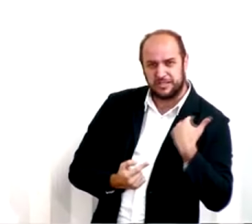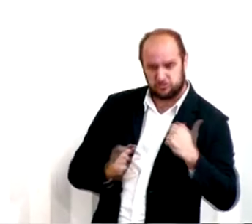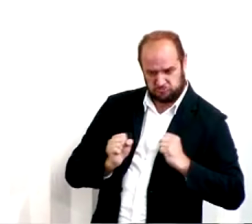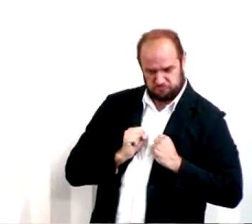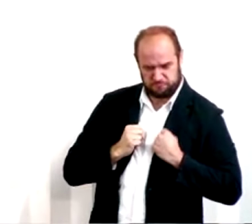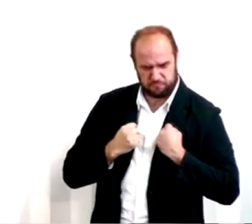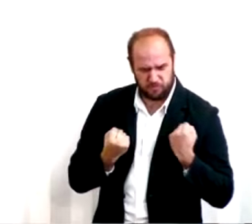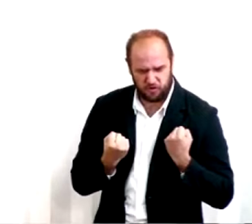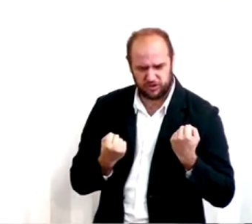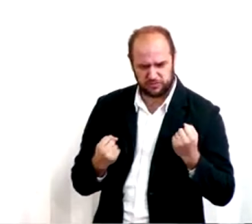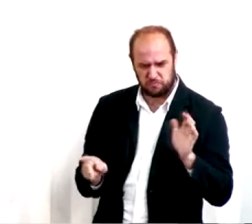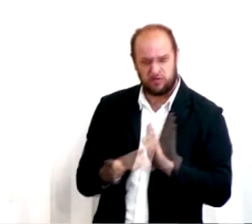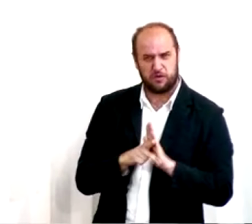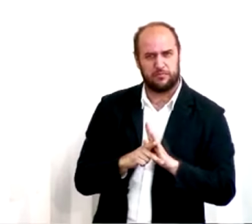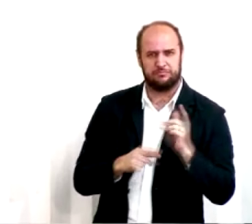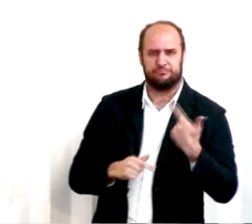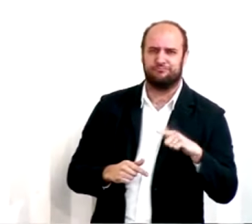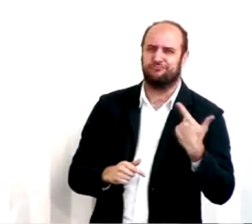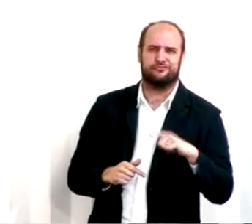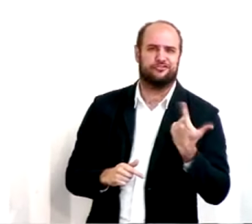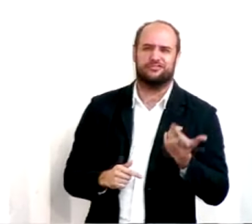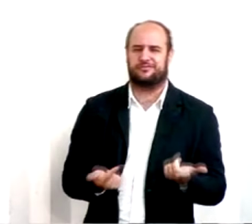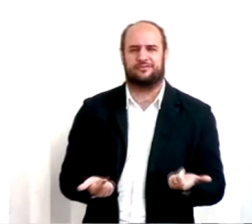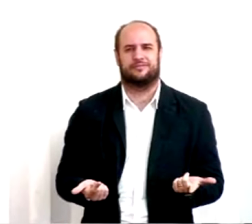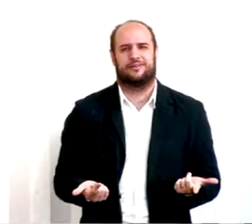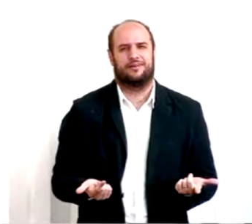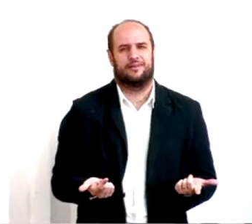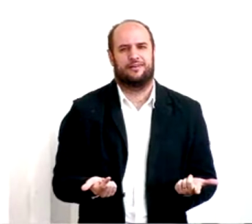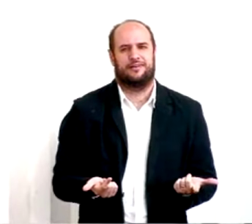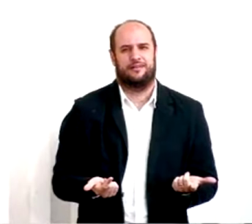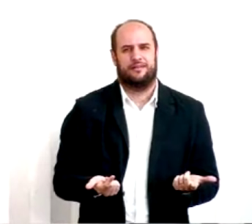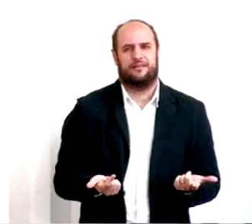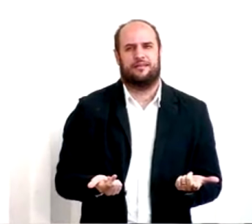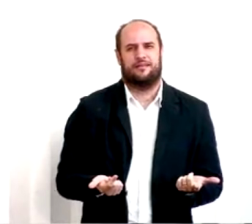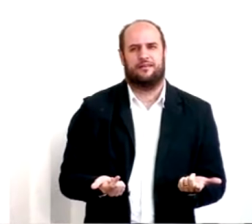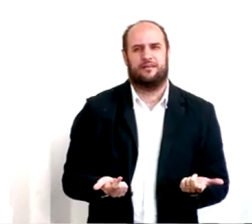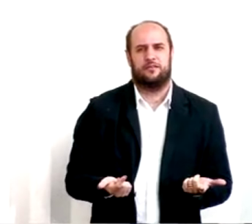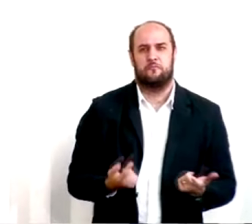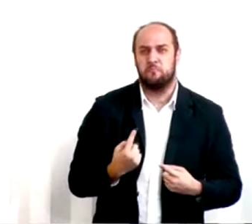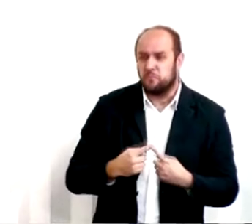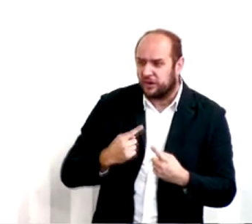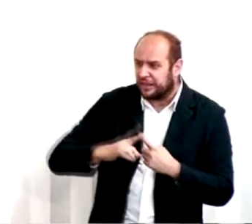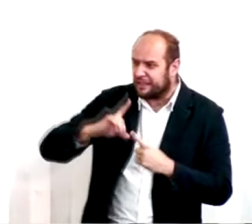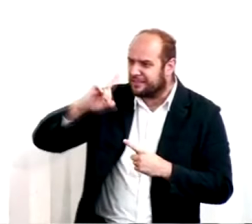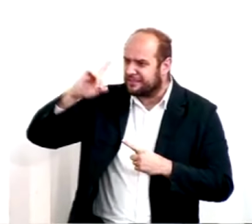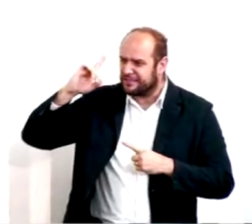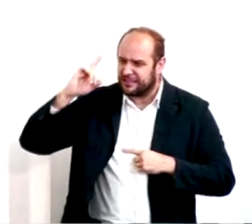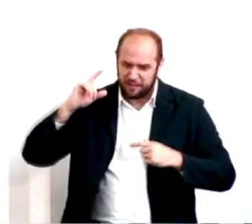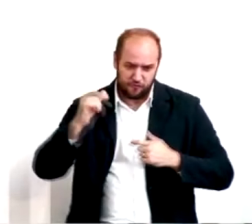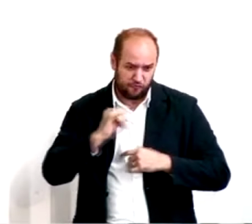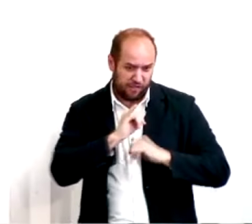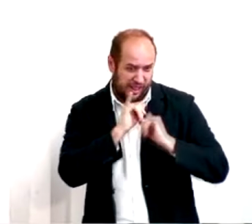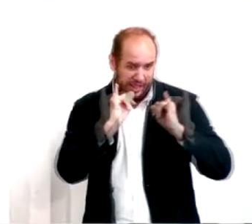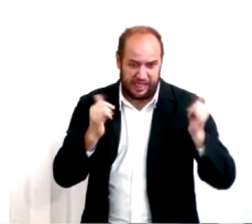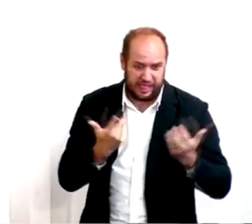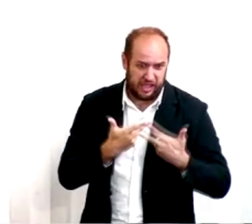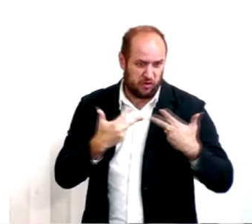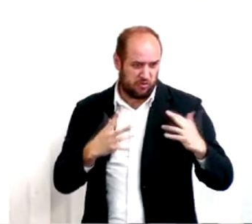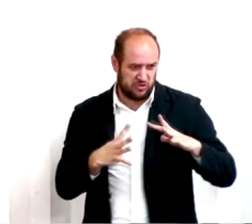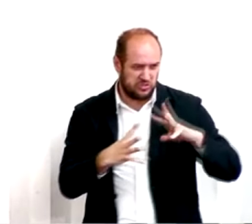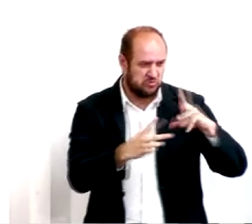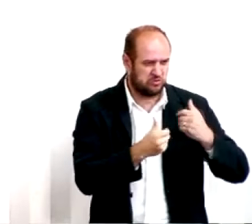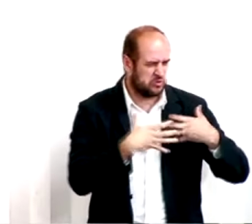Deus você não deu Passos com força como que contra o vento forte para chegar a Deus você não disse ao